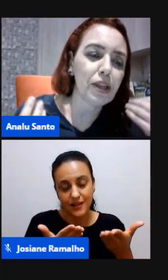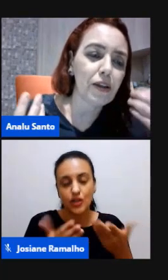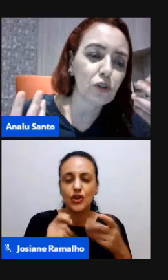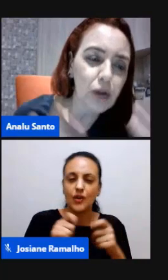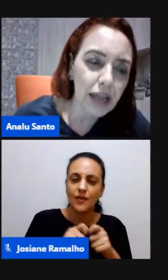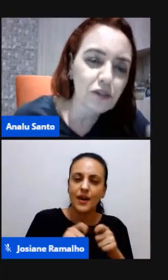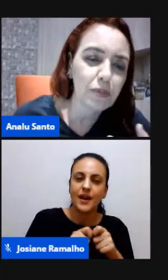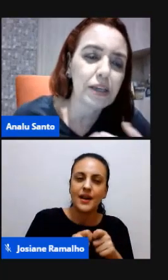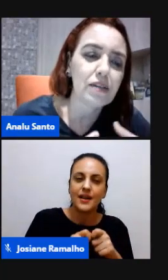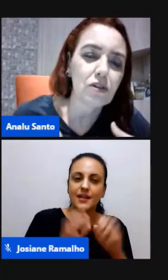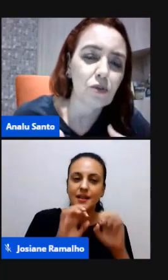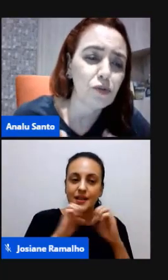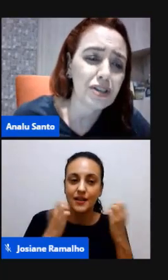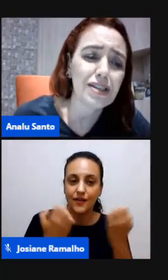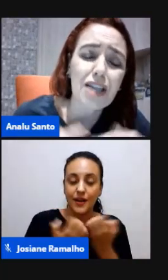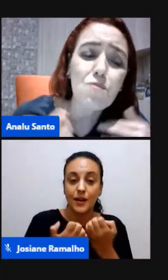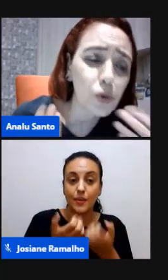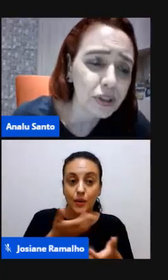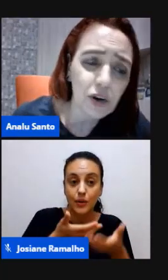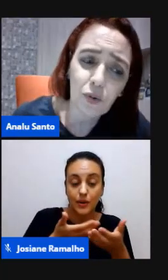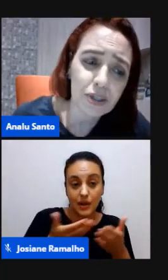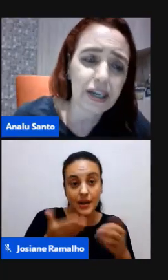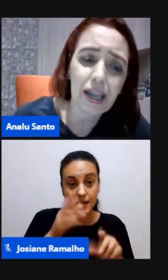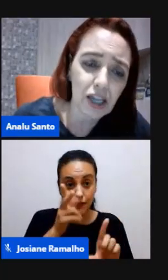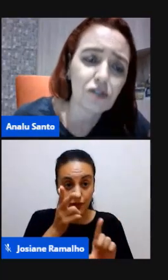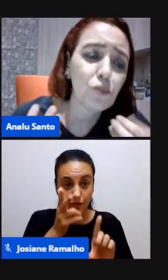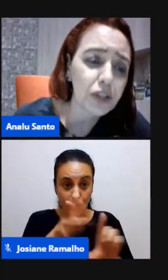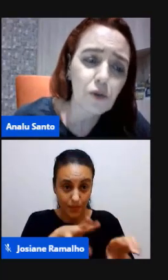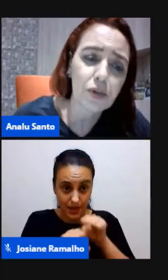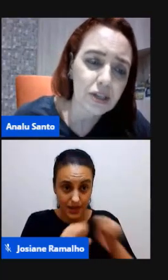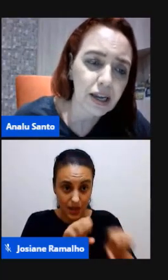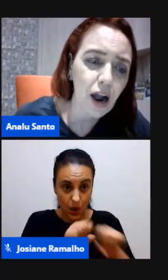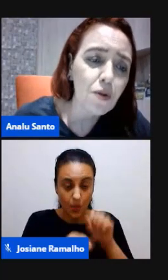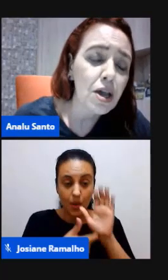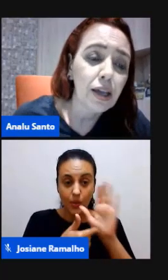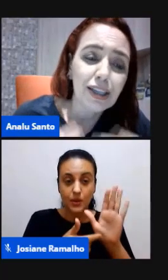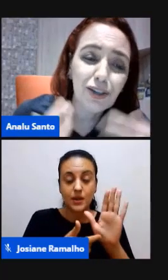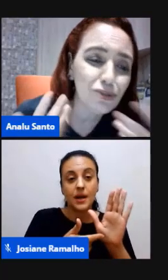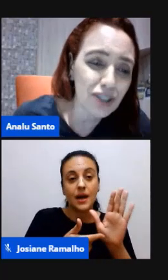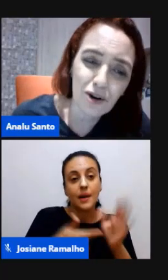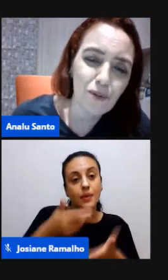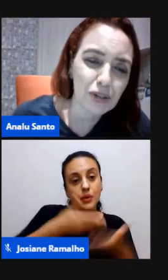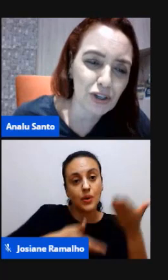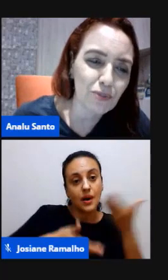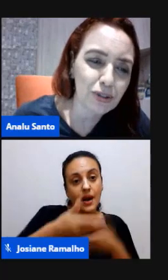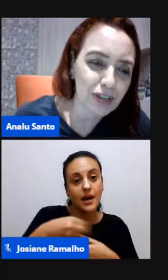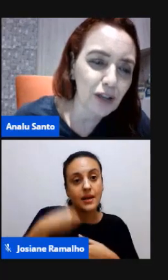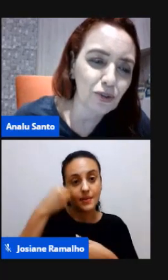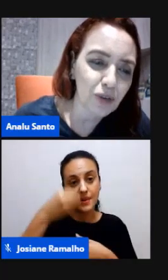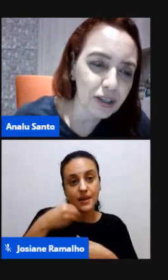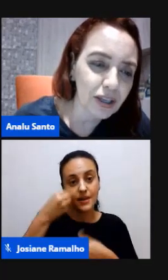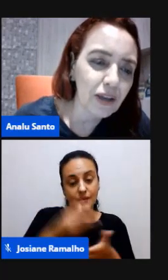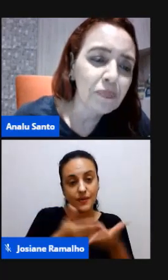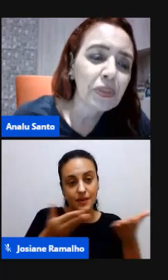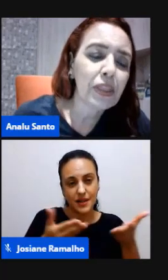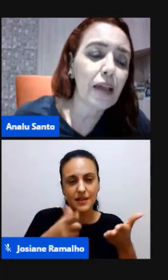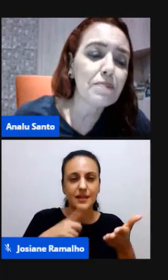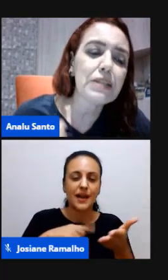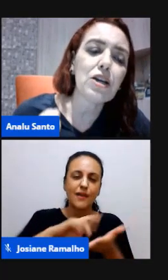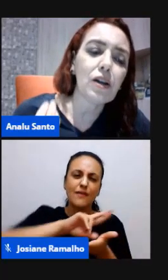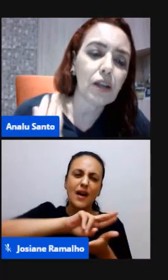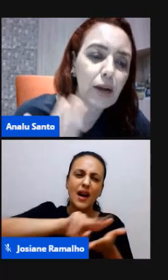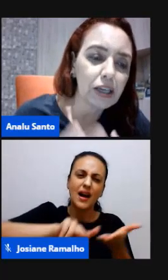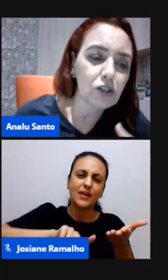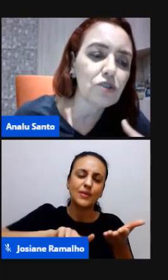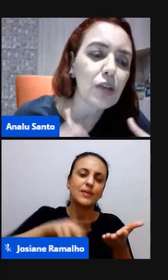para poder trocar experiências com vocês, tem muita coisa na rede, muita coisa legal, que não tinha como a gente mostrar tudo aqui, né?